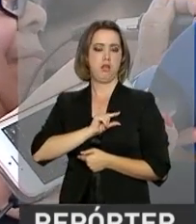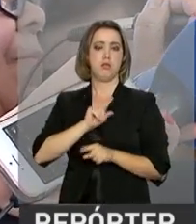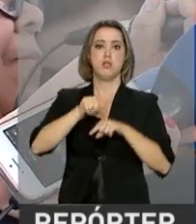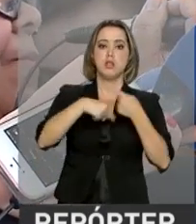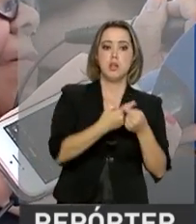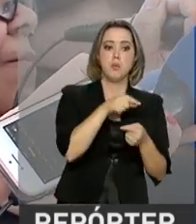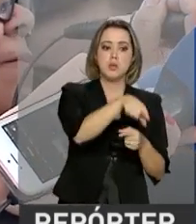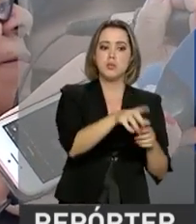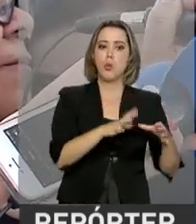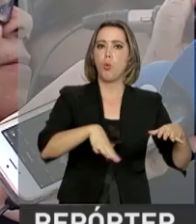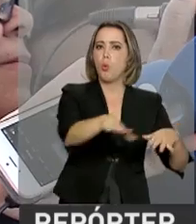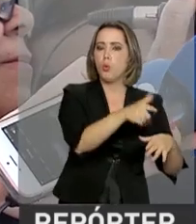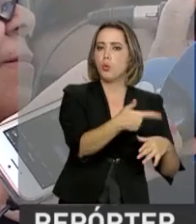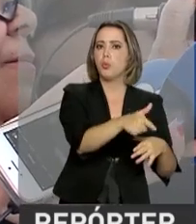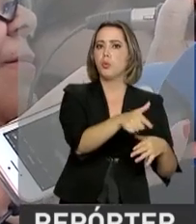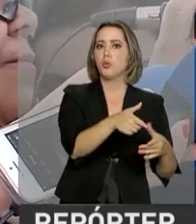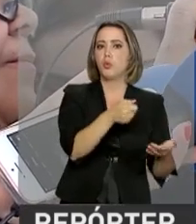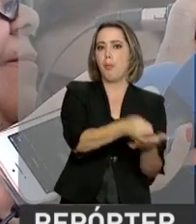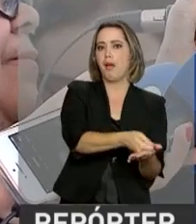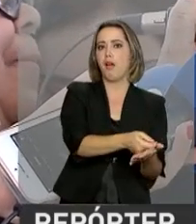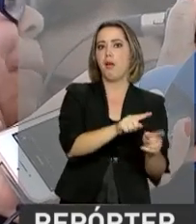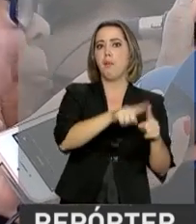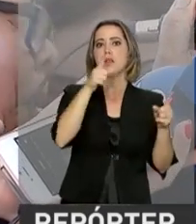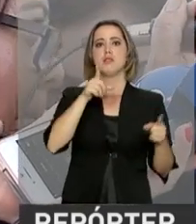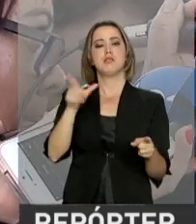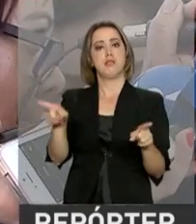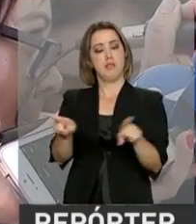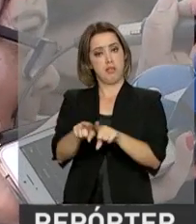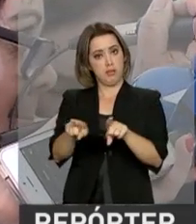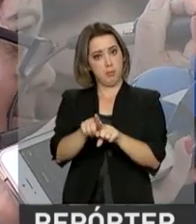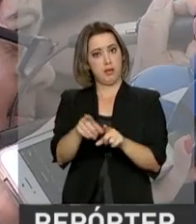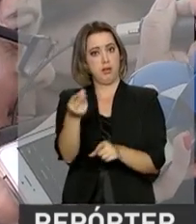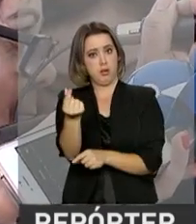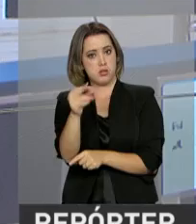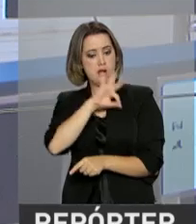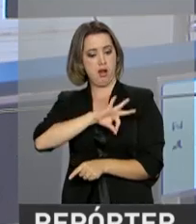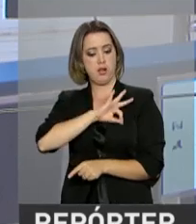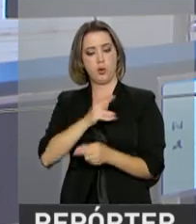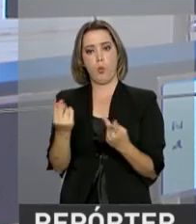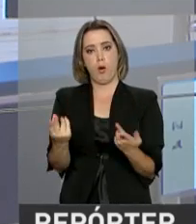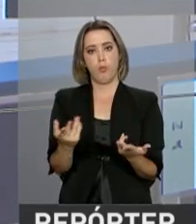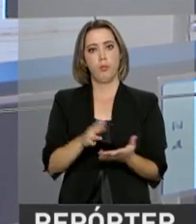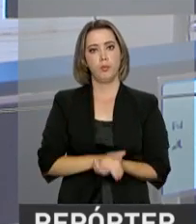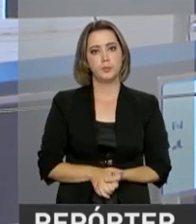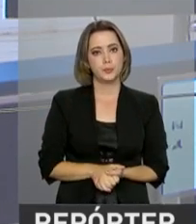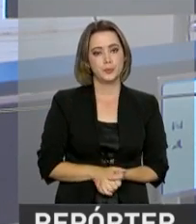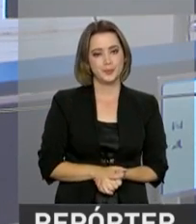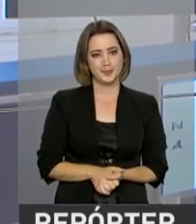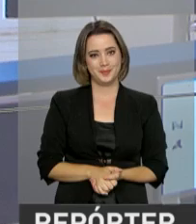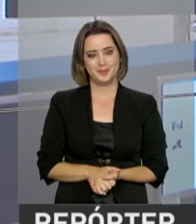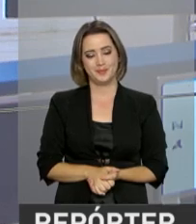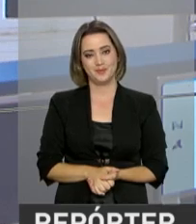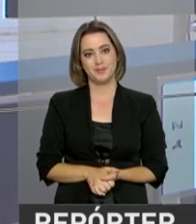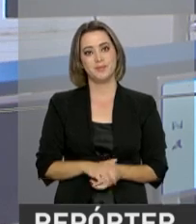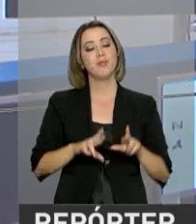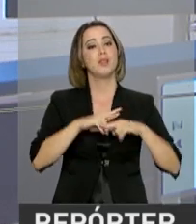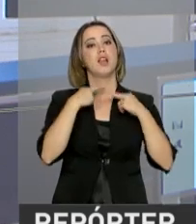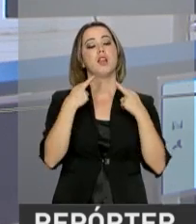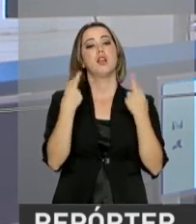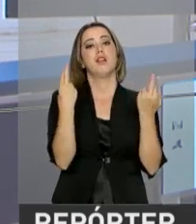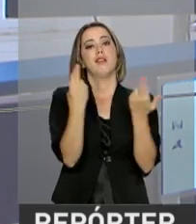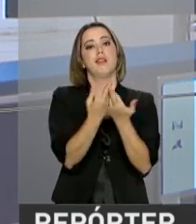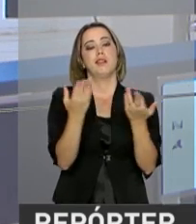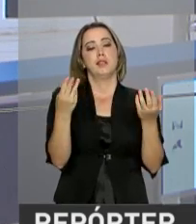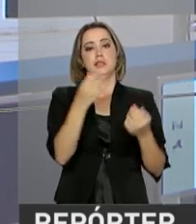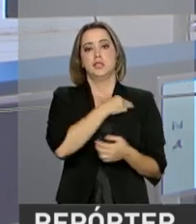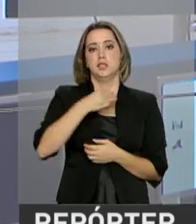quando chega aos 65 anos tem um salário mínimo? É justo que isso aconteça? Não pode ser. E a reunião com o ministro da